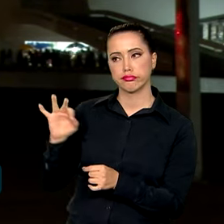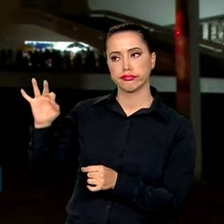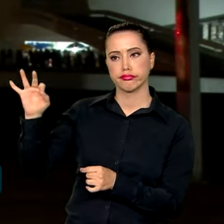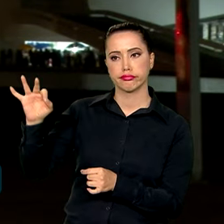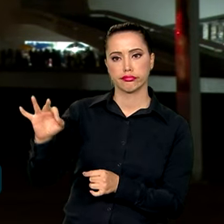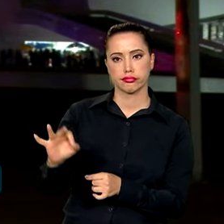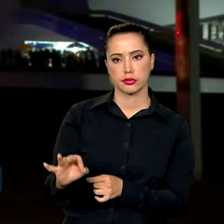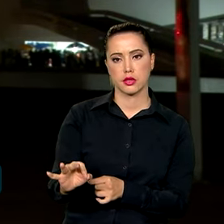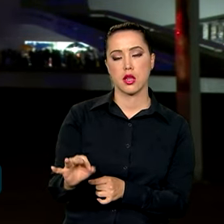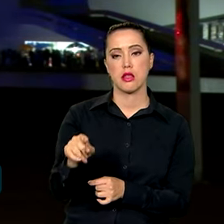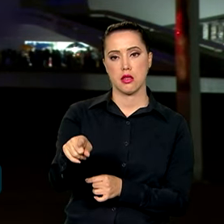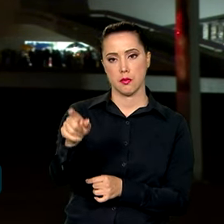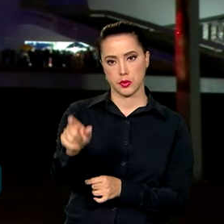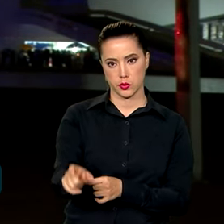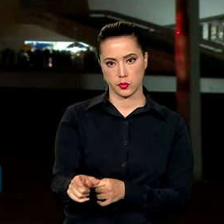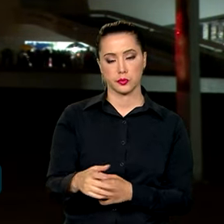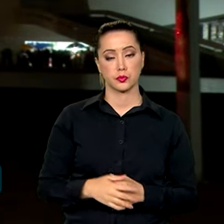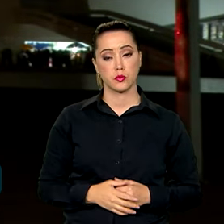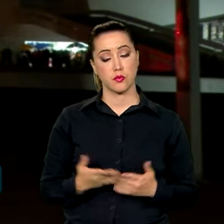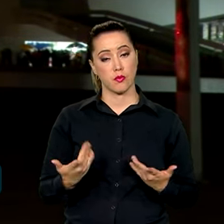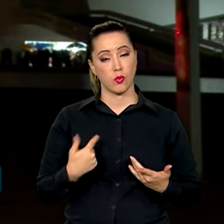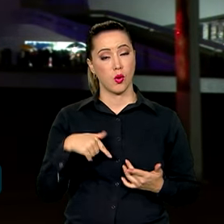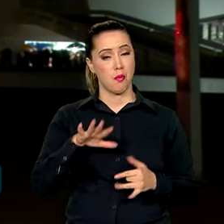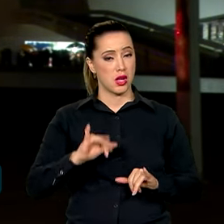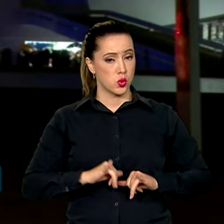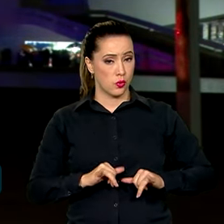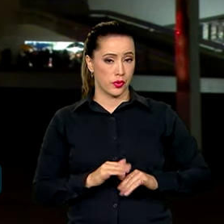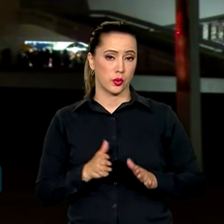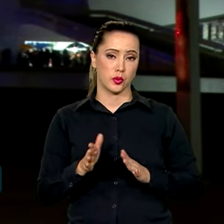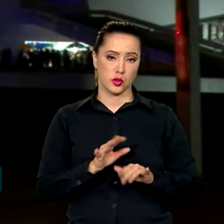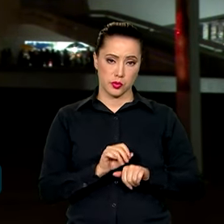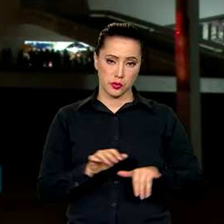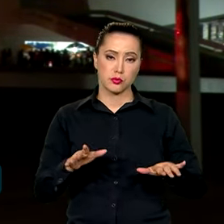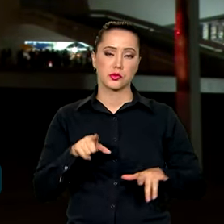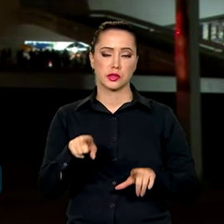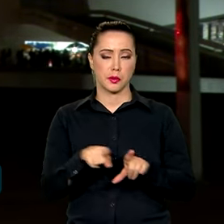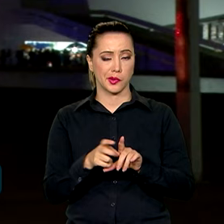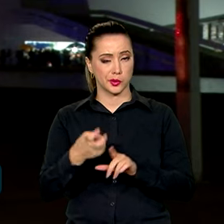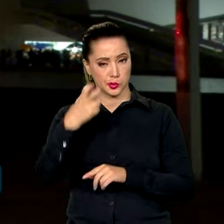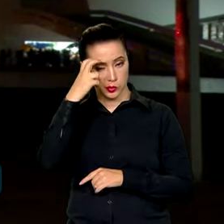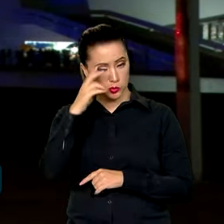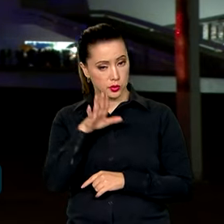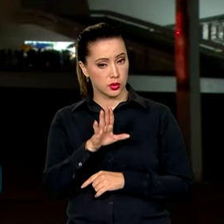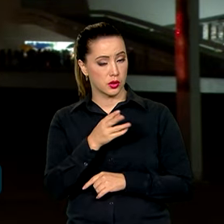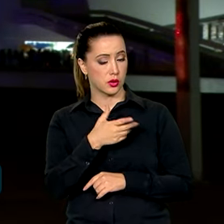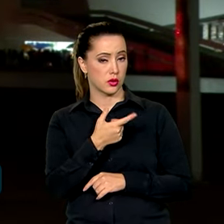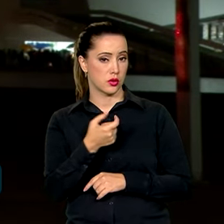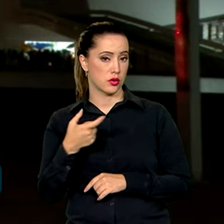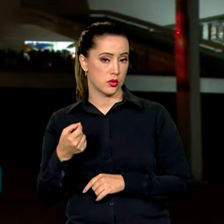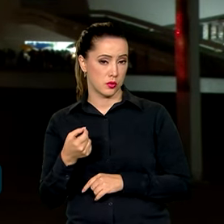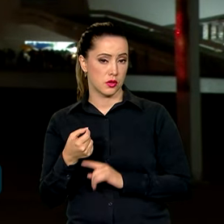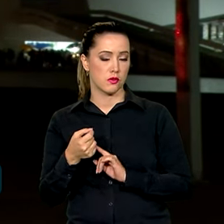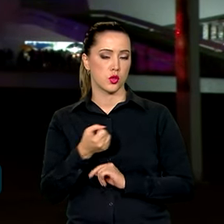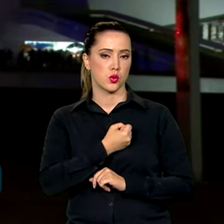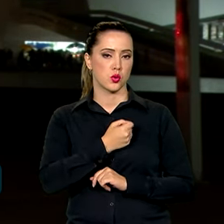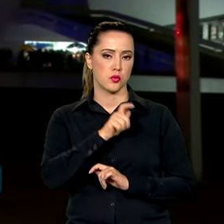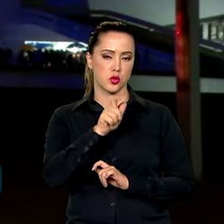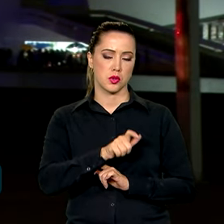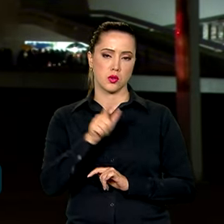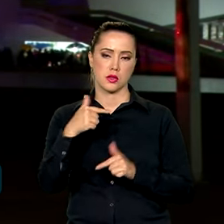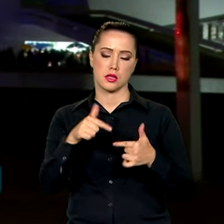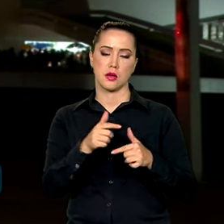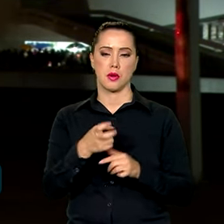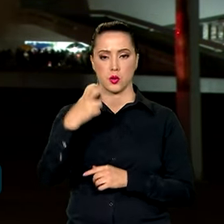ainda tenta se recuperar dos prejuízos. Em 2020, por exemplo, o número de trabalhadores da cultura caiu mais de